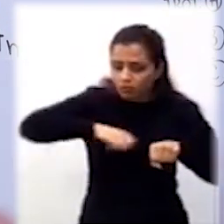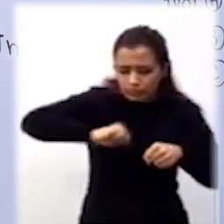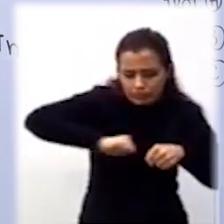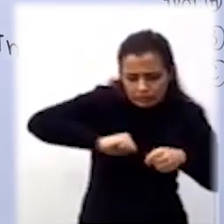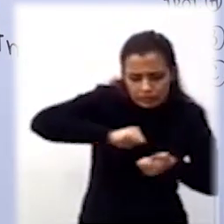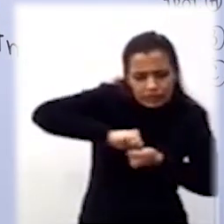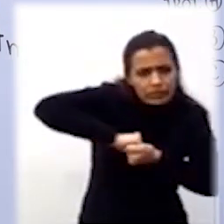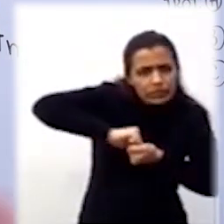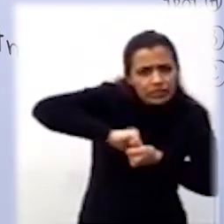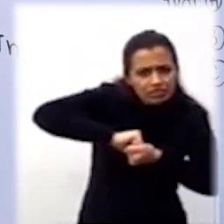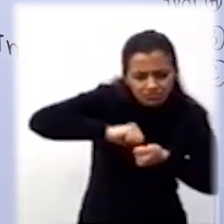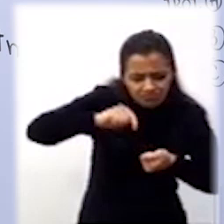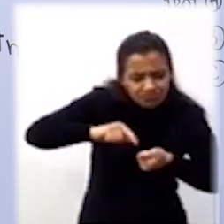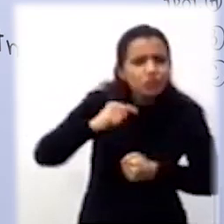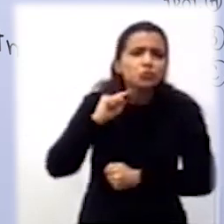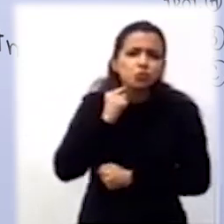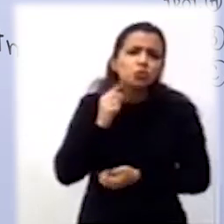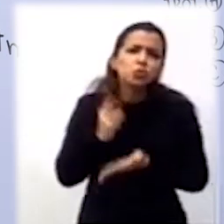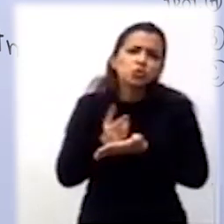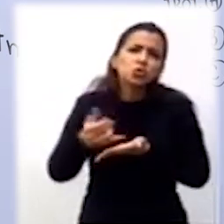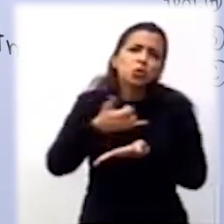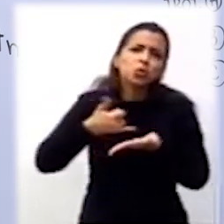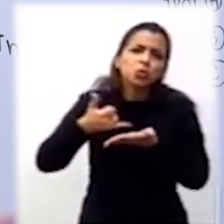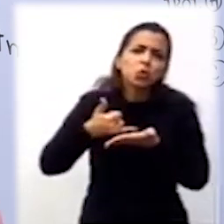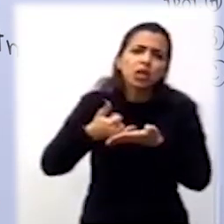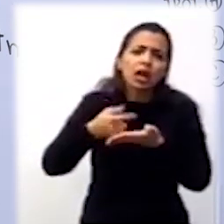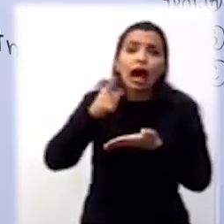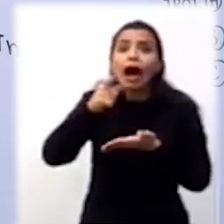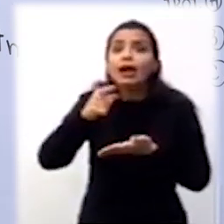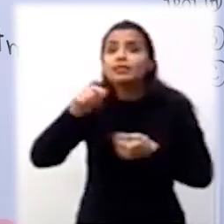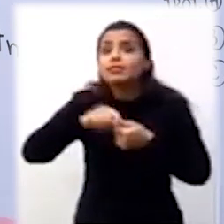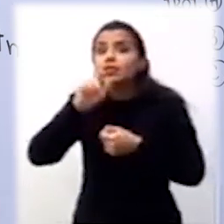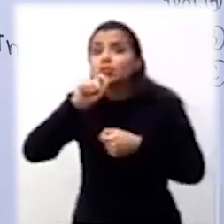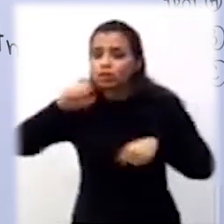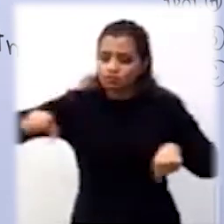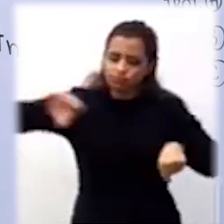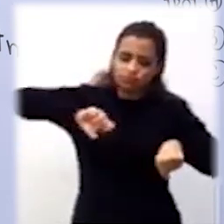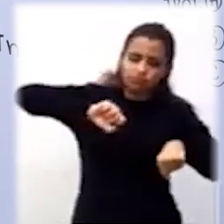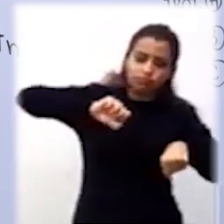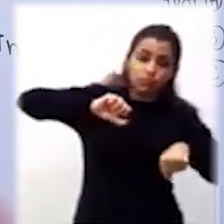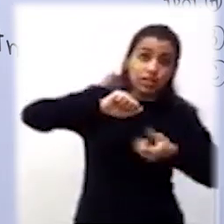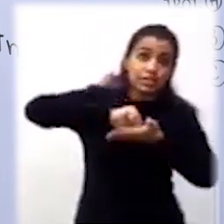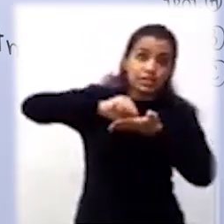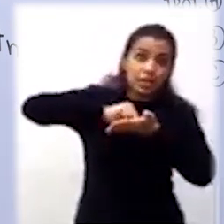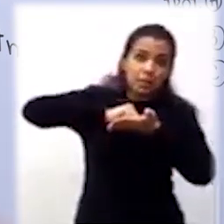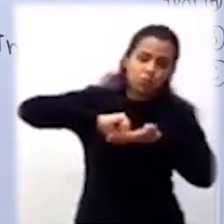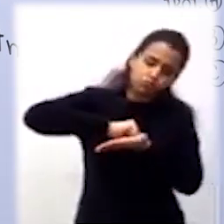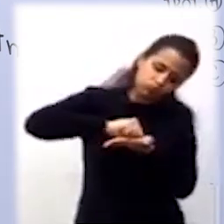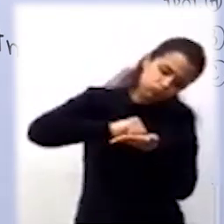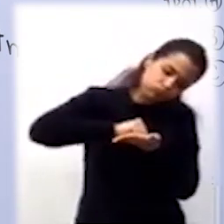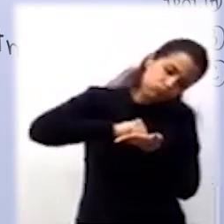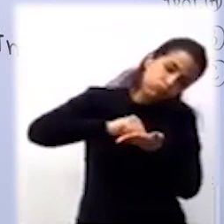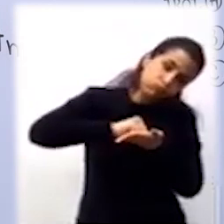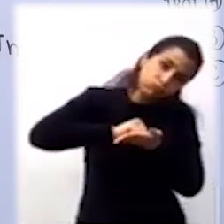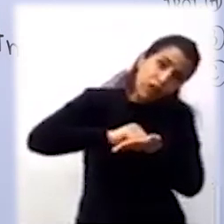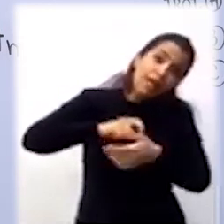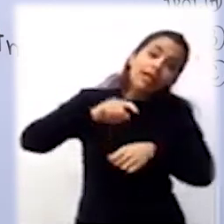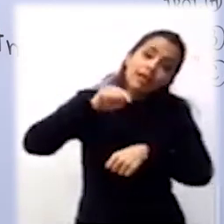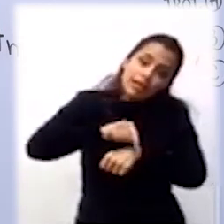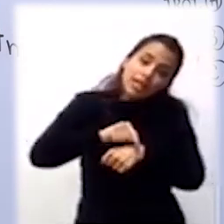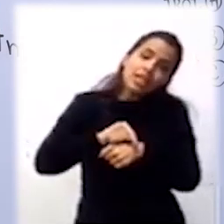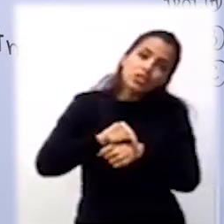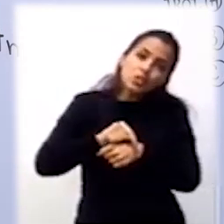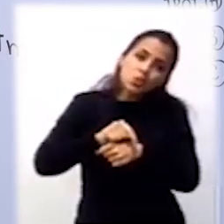torneira. Não consegue tirar com água aquela gordura. O que você faz? Joga detergente, joga sabão. Quando você joga detergente e joga sabão, galera,